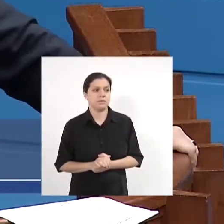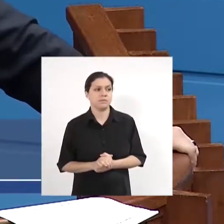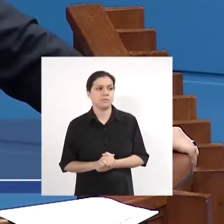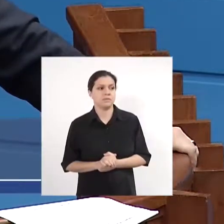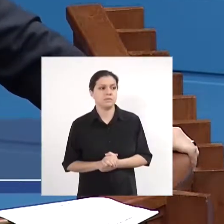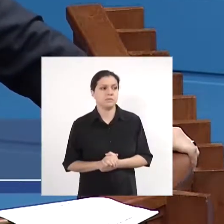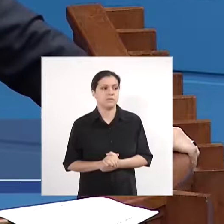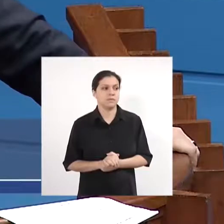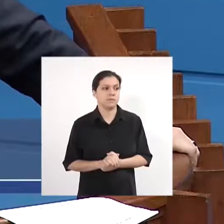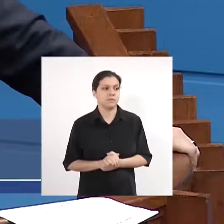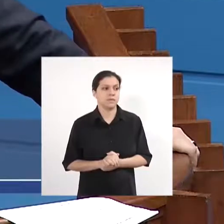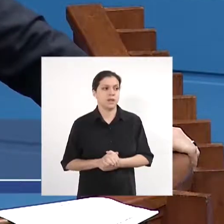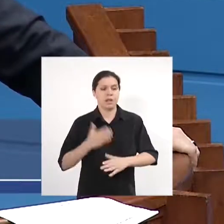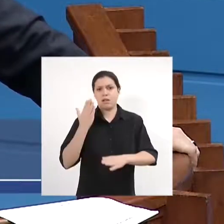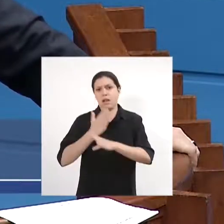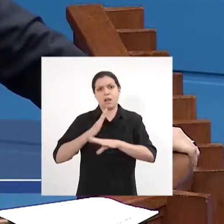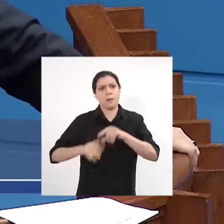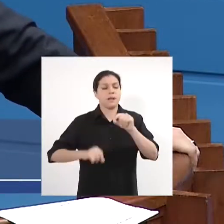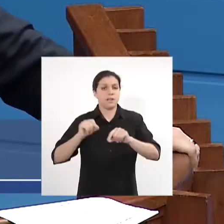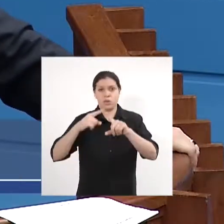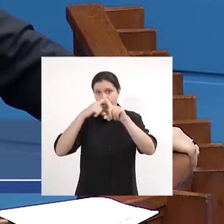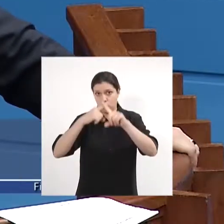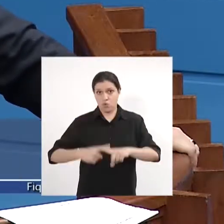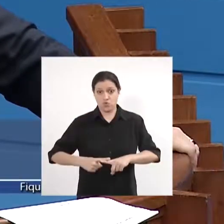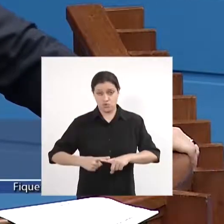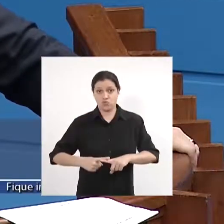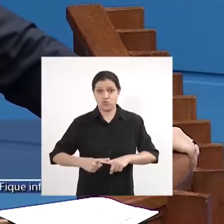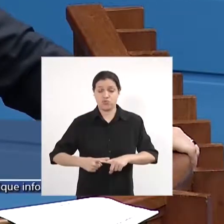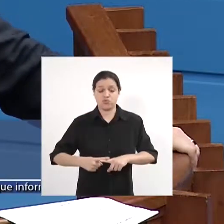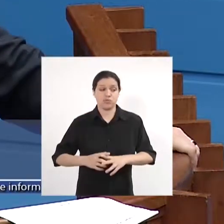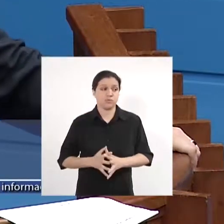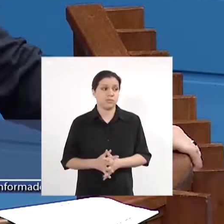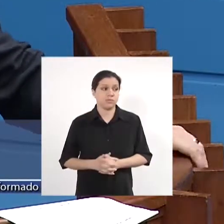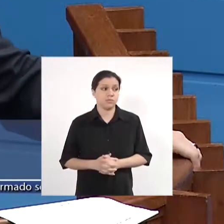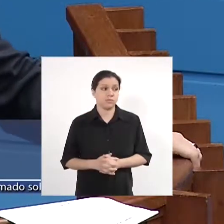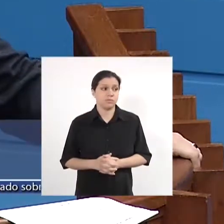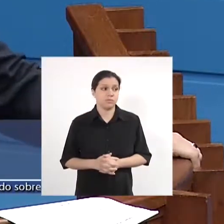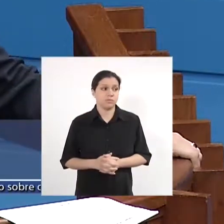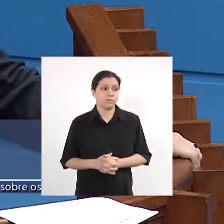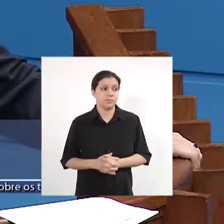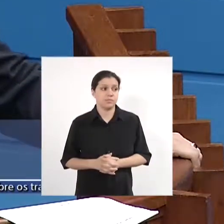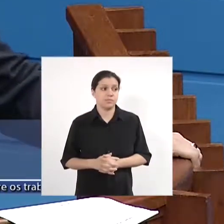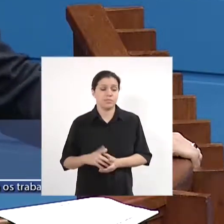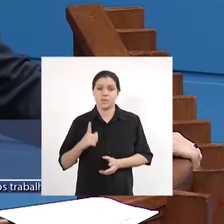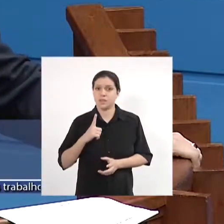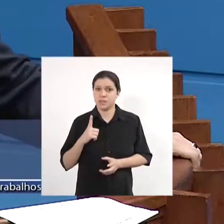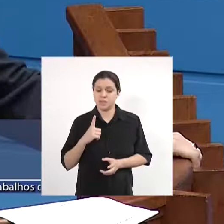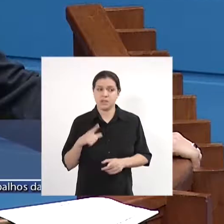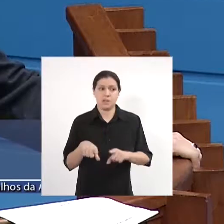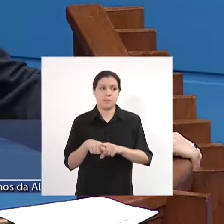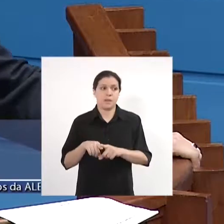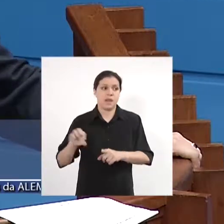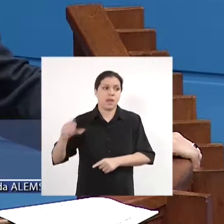com isso concurso público para as universidades, uma terceirização